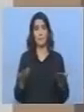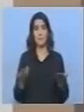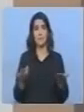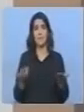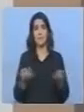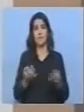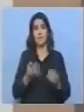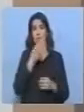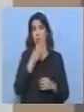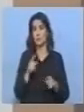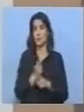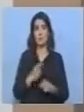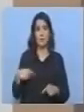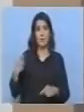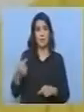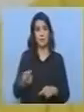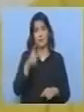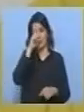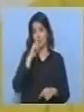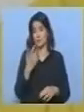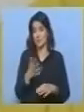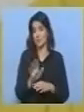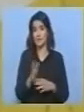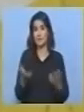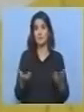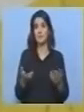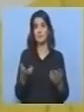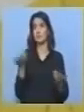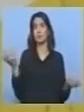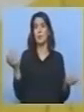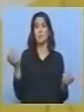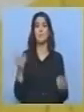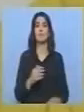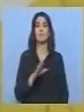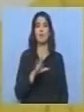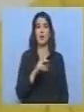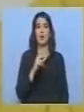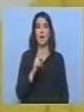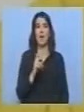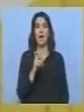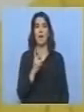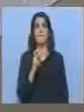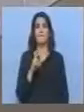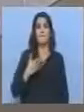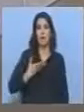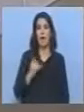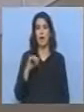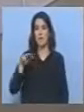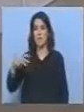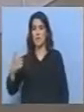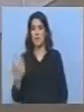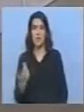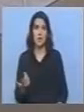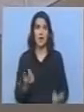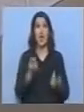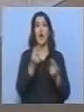apesar de falarmos delas todos os dias, não é? Eu lembro, por exemplo, sei lá, que Harvard ou MIT ou EPFL têm um orçamento